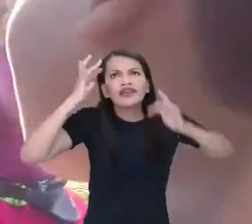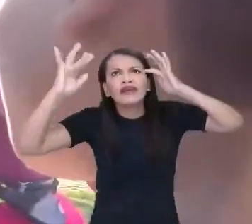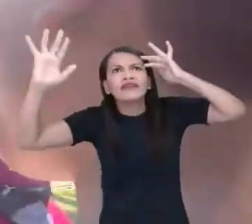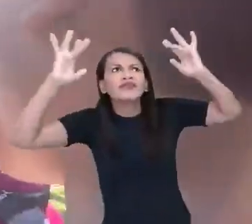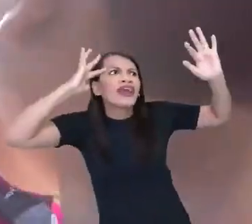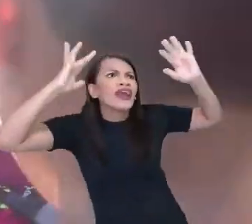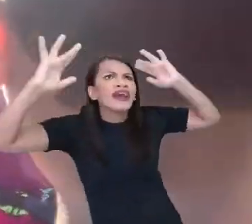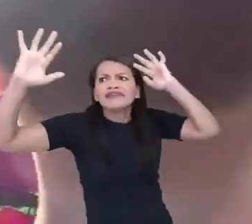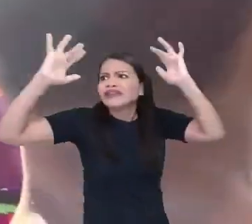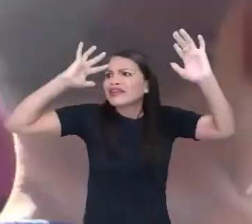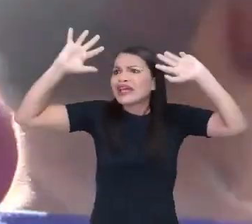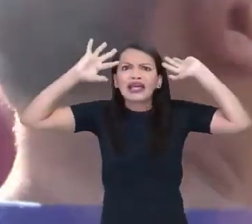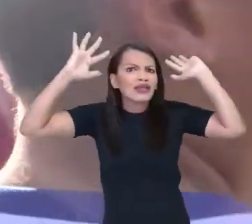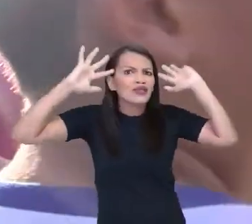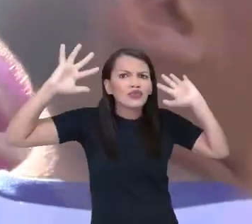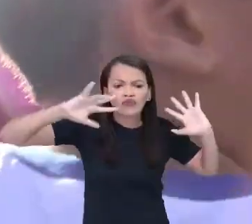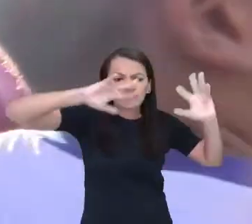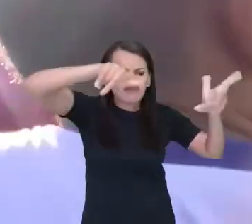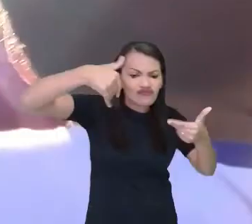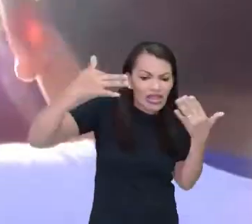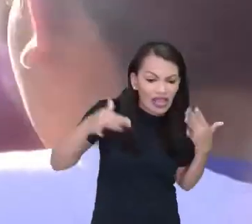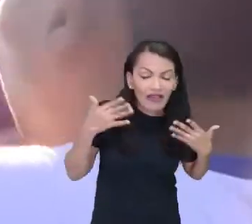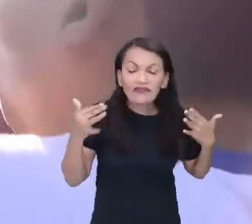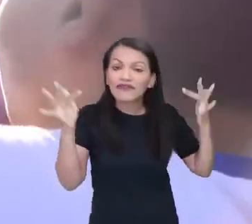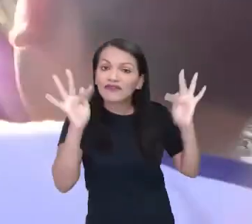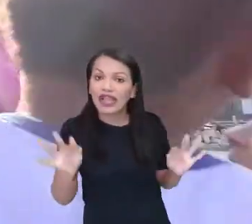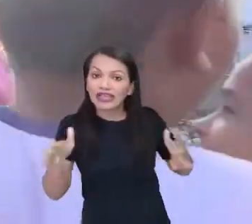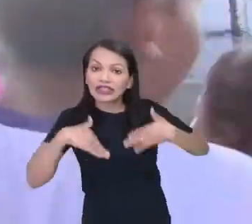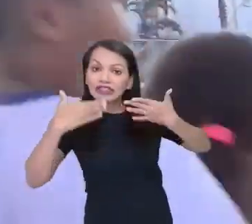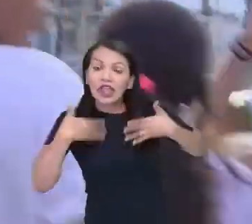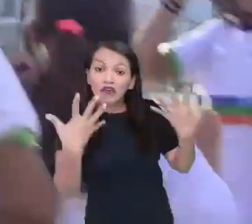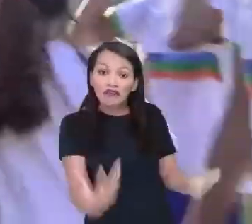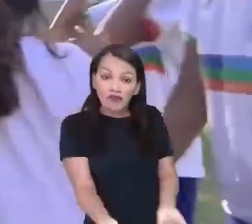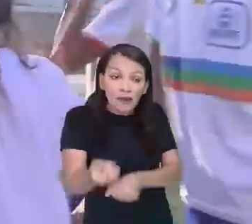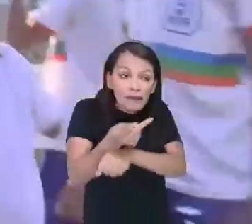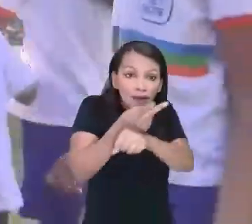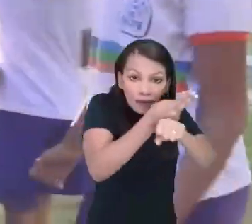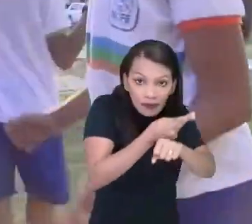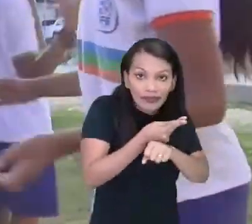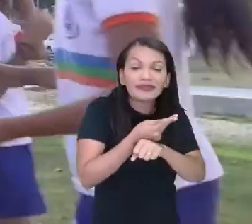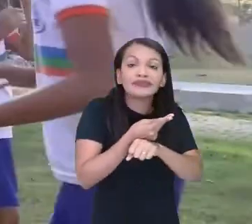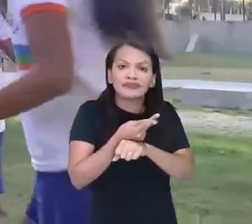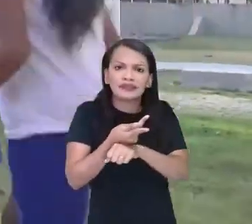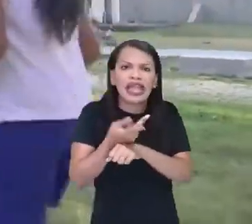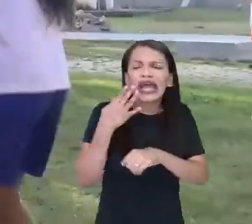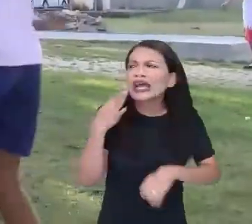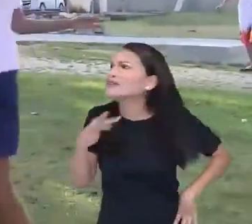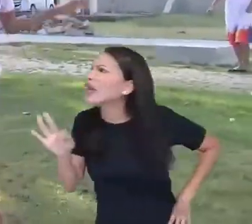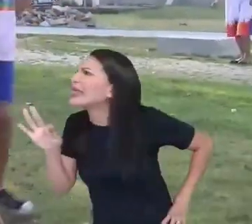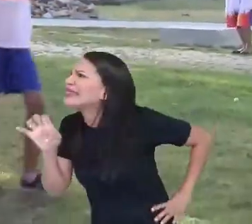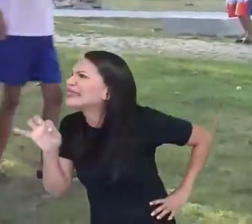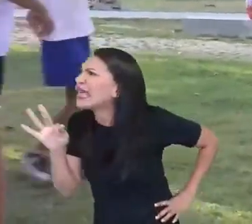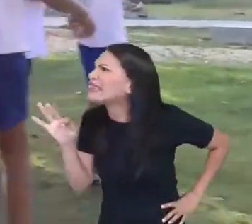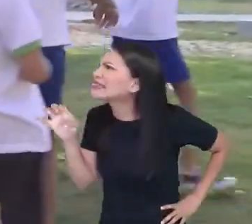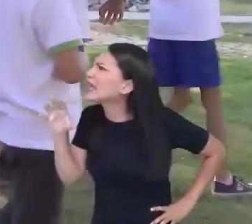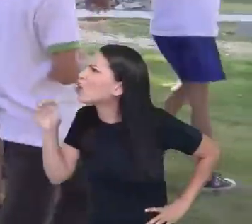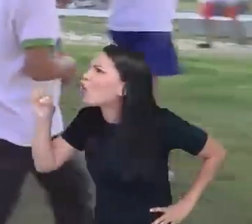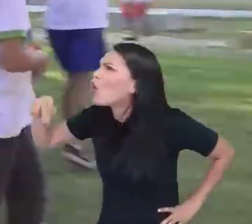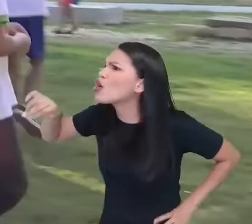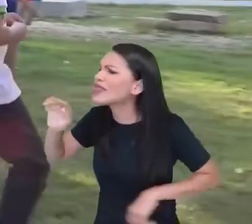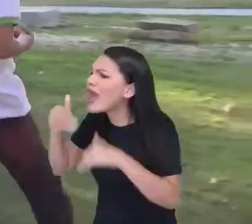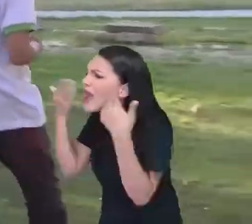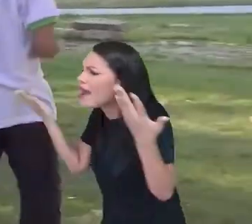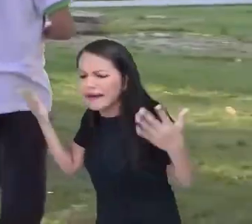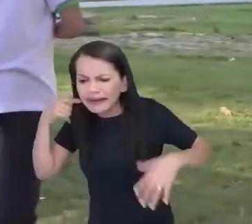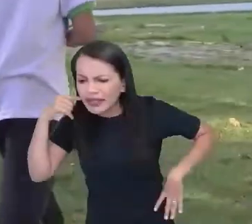num mundo feliz. Então vamos procurar Teté Conta? Cadê? Teté Conta! Teté Conta! Teté Conta!